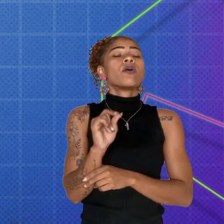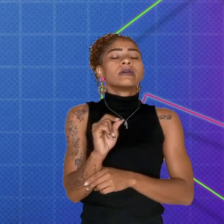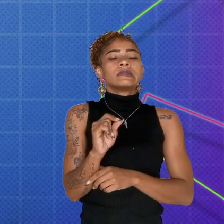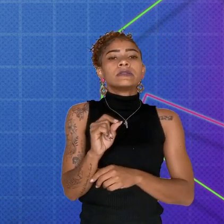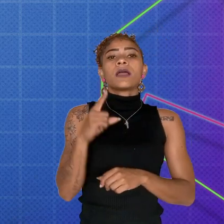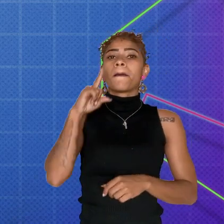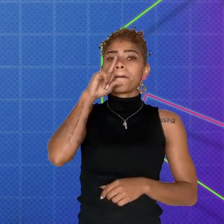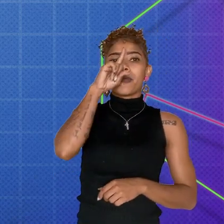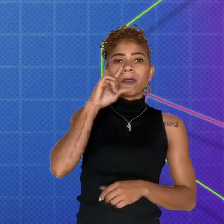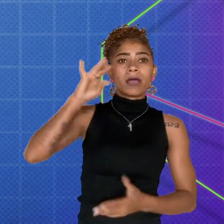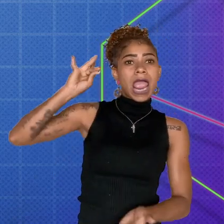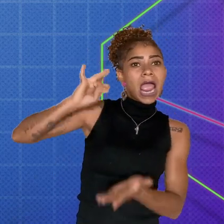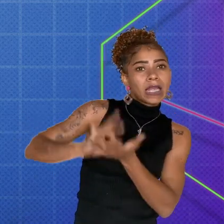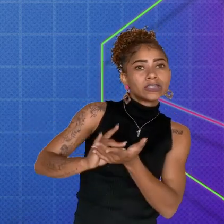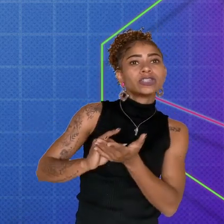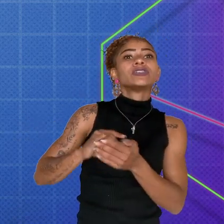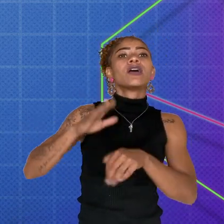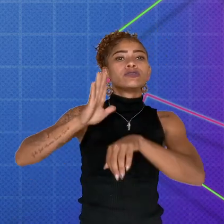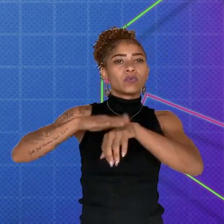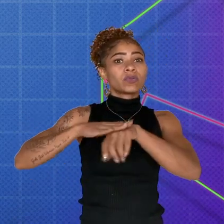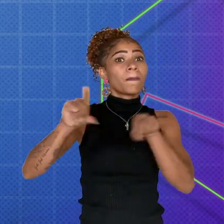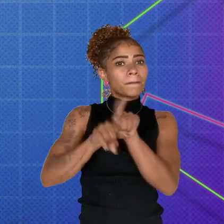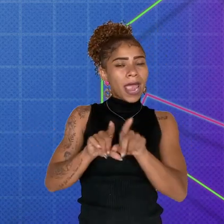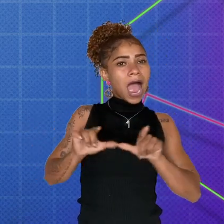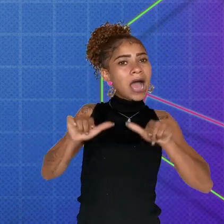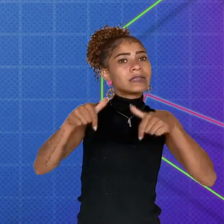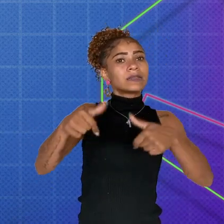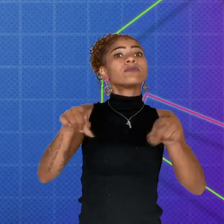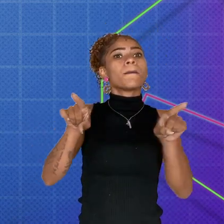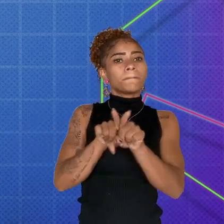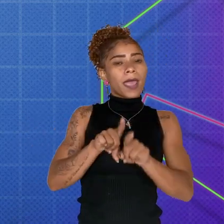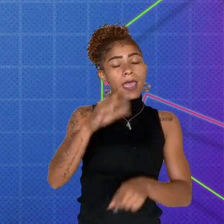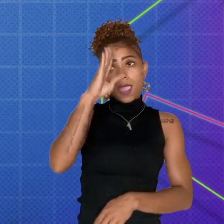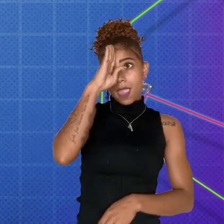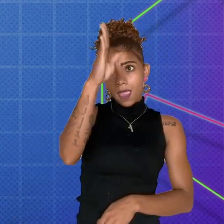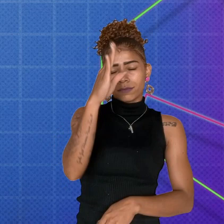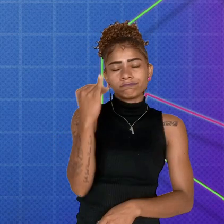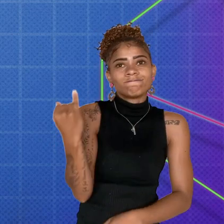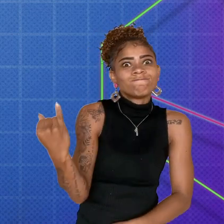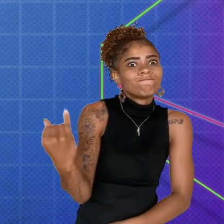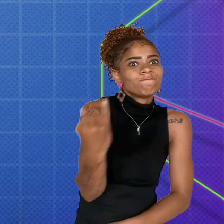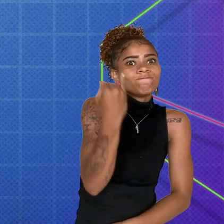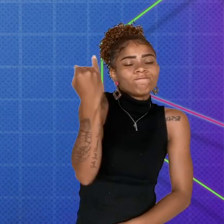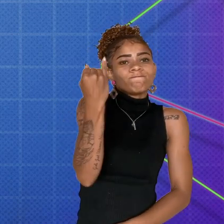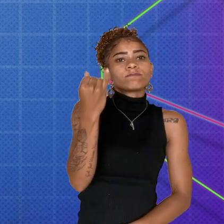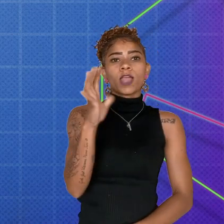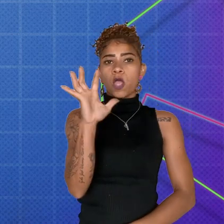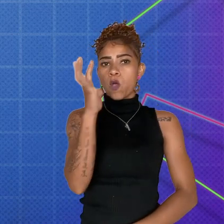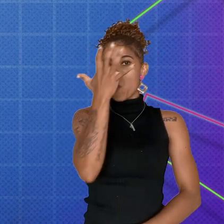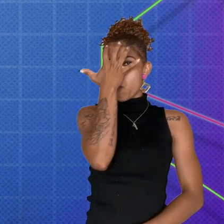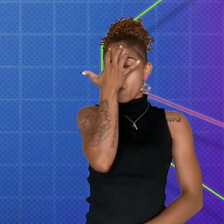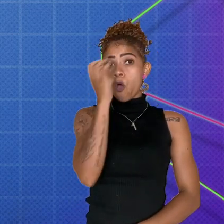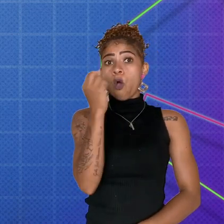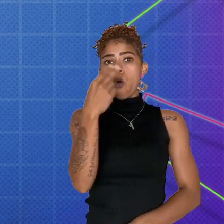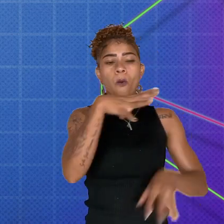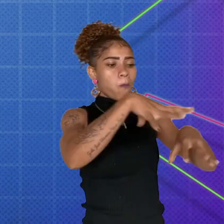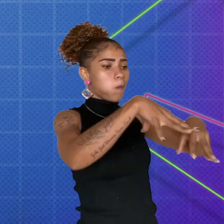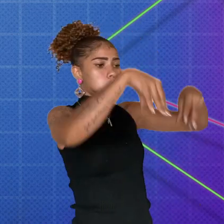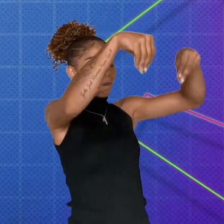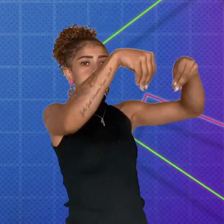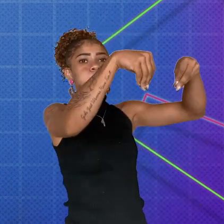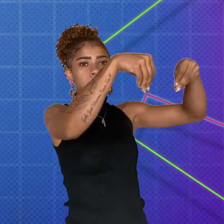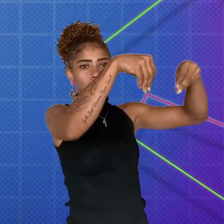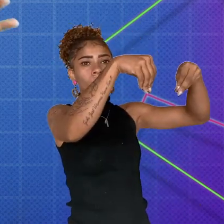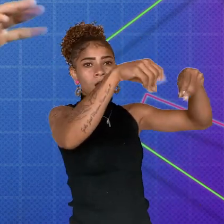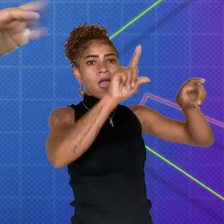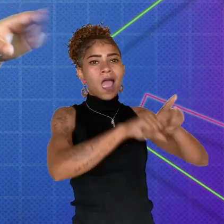atmosfera tensa e realista em um jogo de zumbis, os efeitos sonoros também são cruciais em jogos de fantasia ou época medieval. Cada